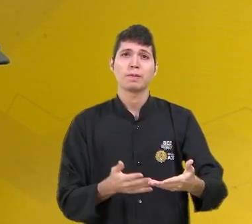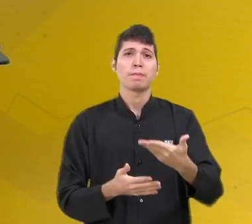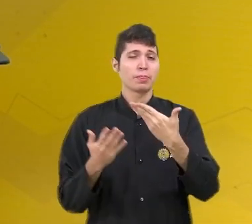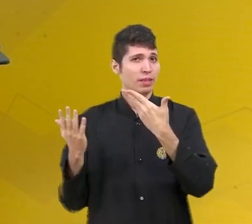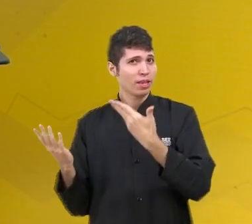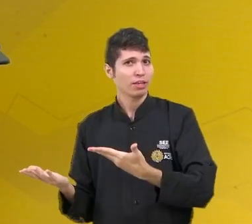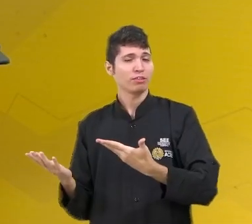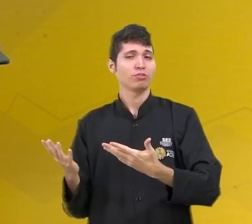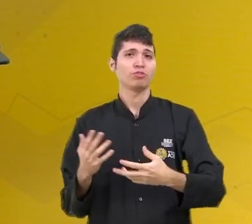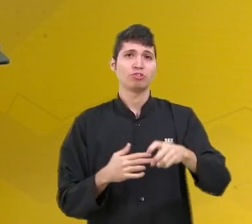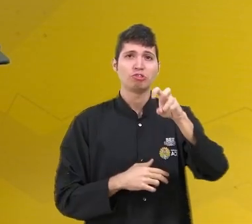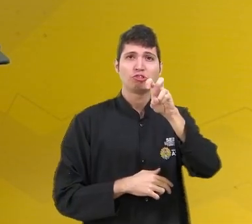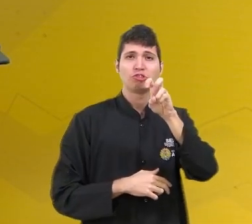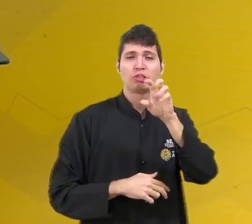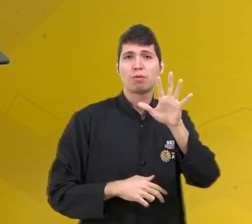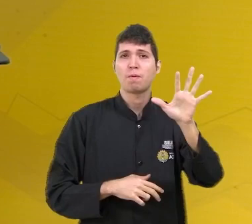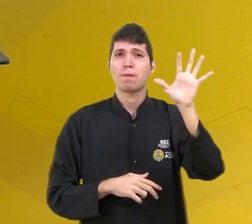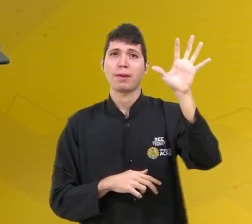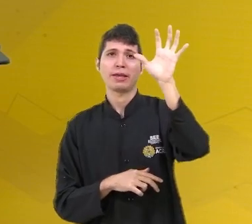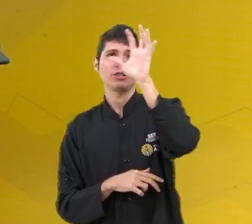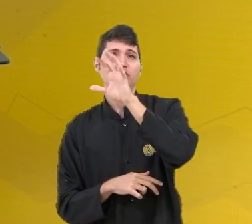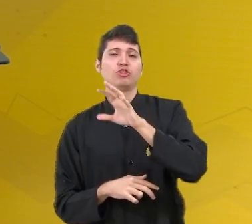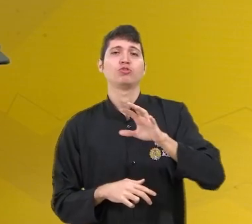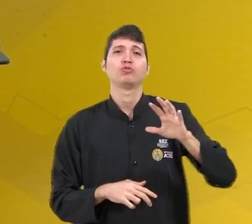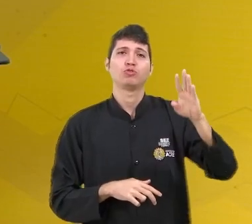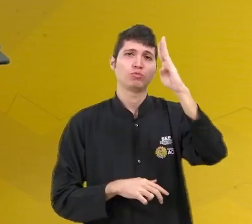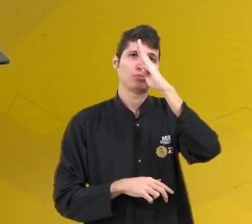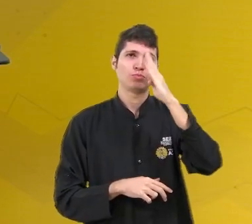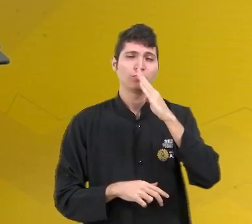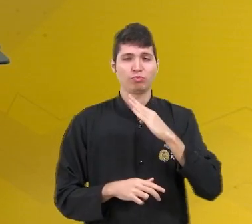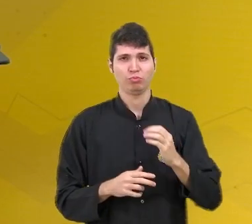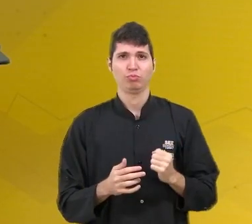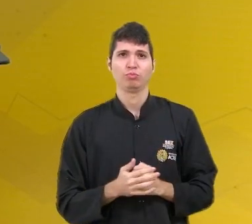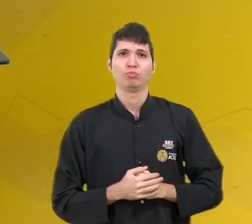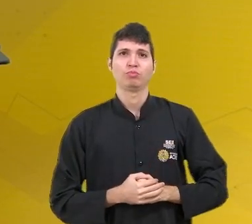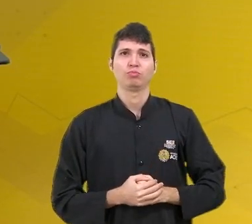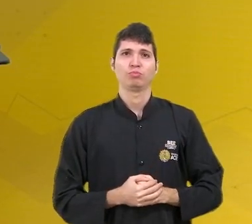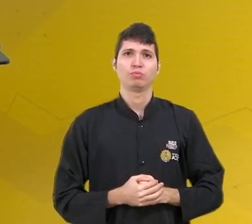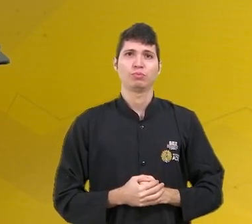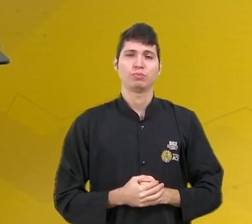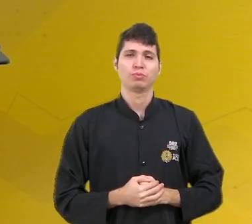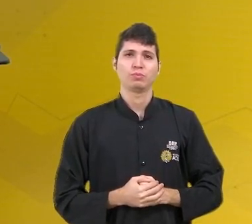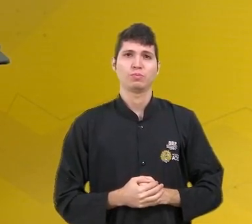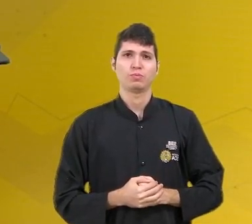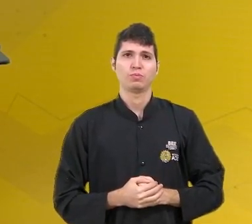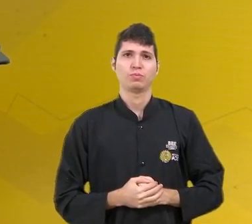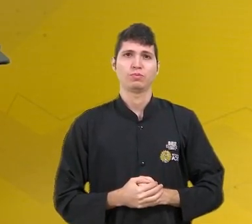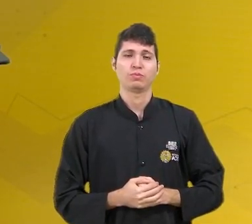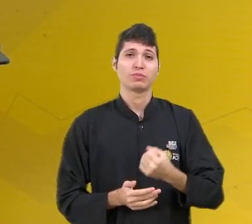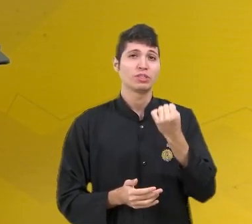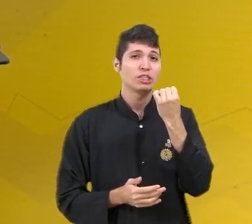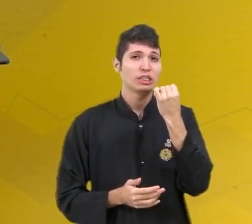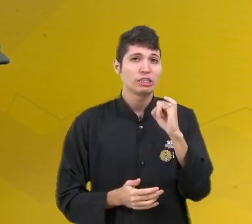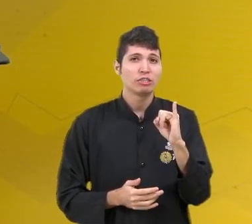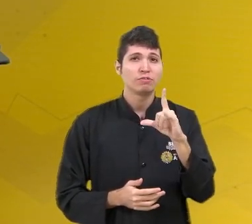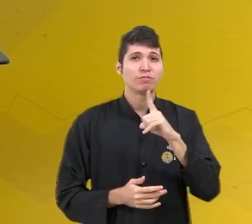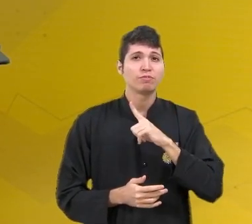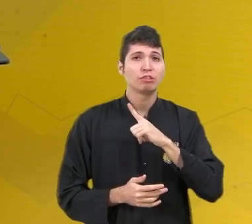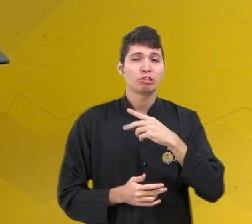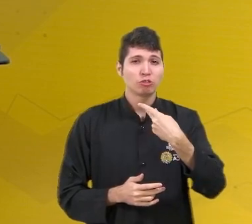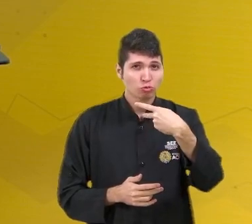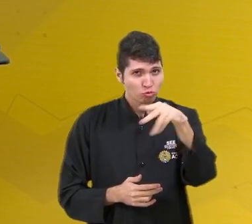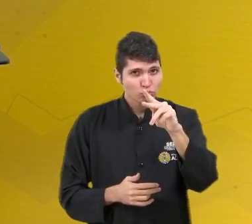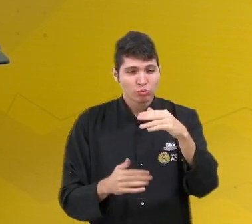regiões: Norte, Nordeste, Sul, Sudeste e Centro-Oeste, tá? Então, se um dia cair na sua prova, lá